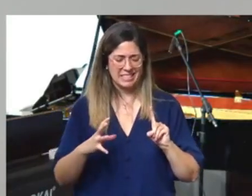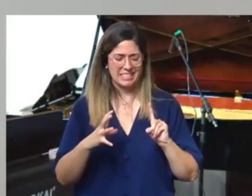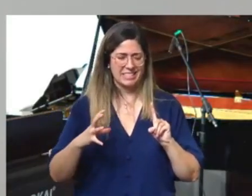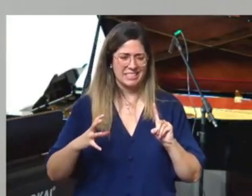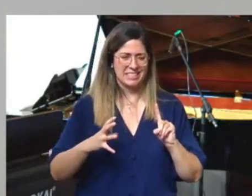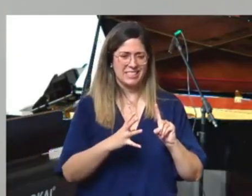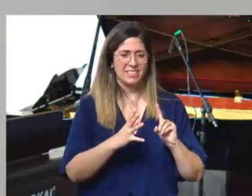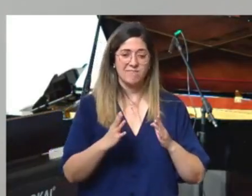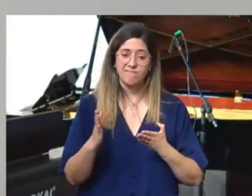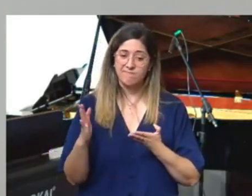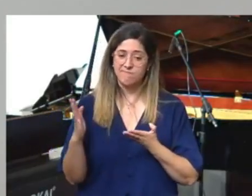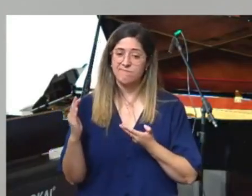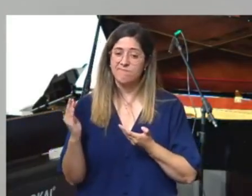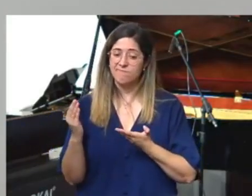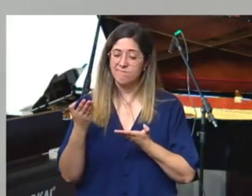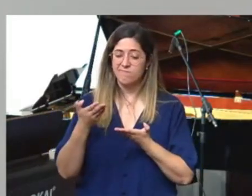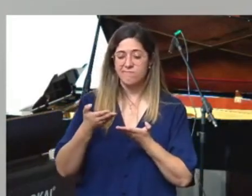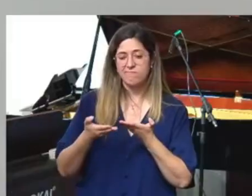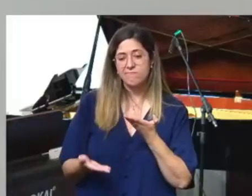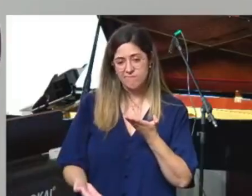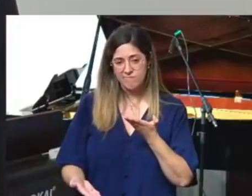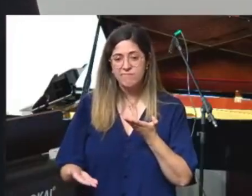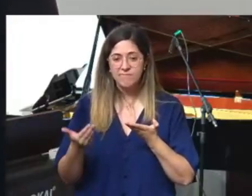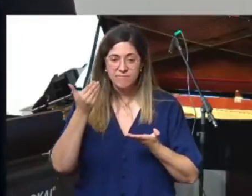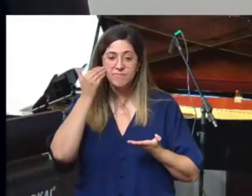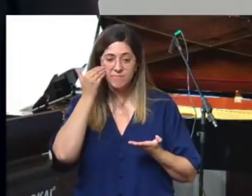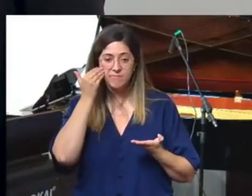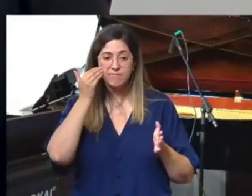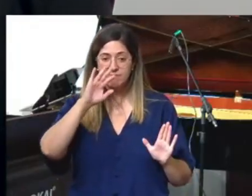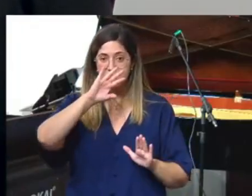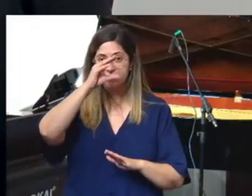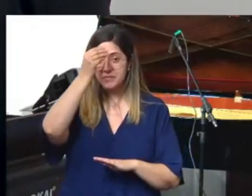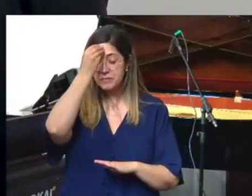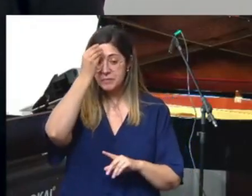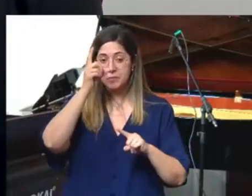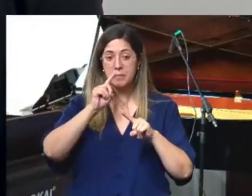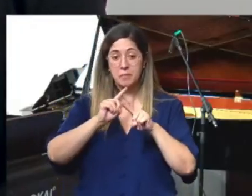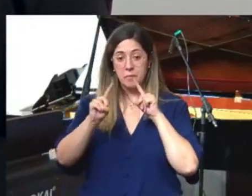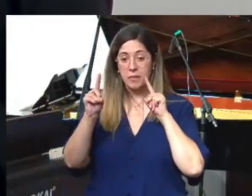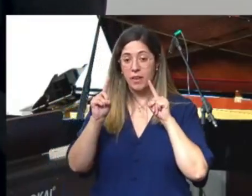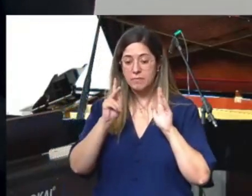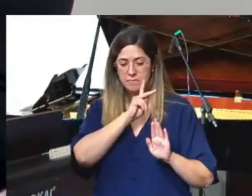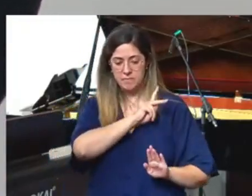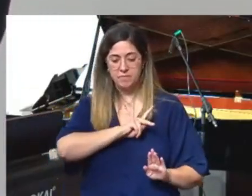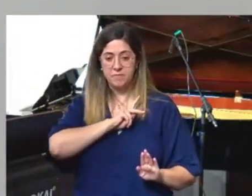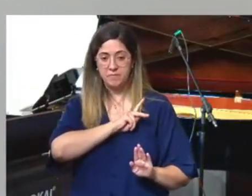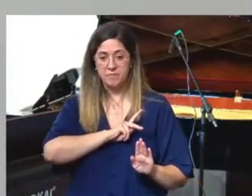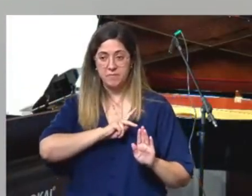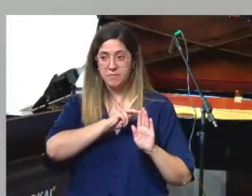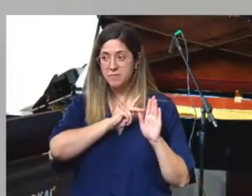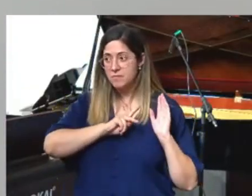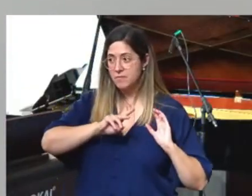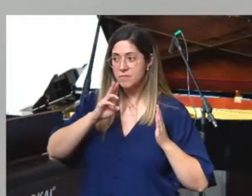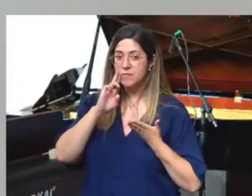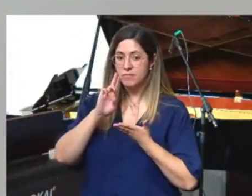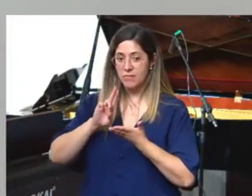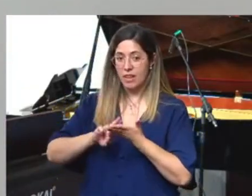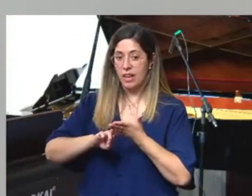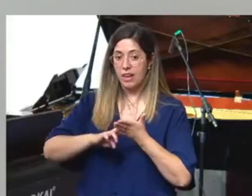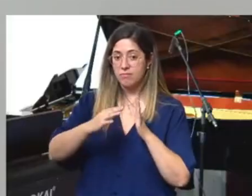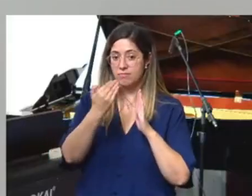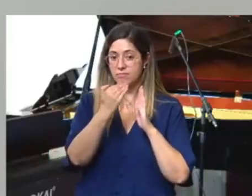satânicas. E o Senhor na carta a Tito, pela instrumentalidade de Paulo,